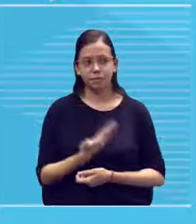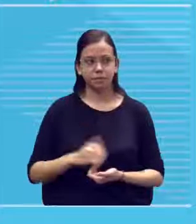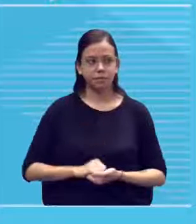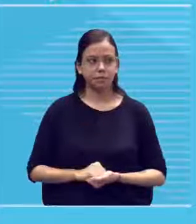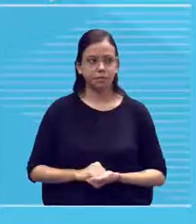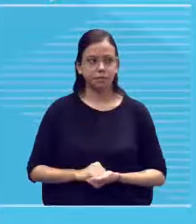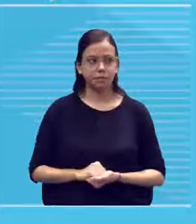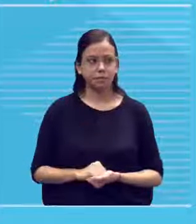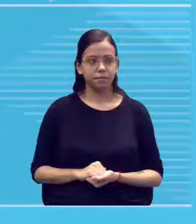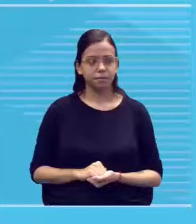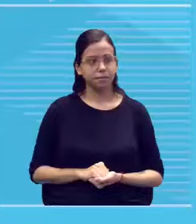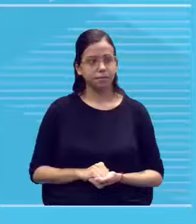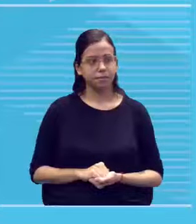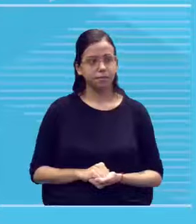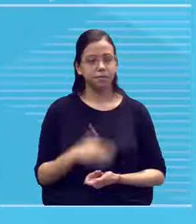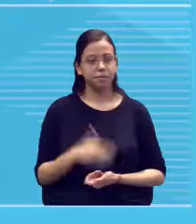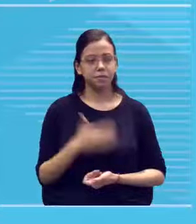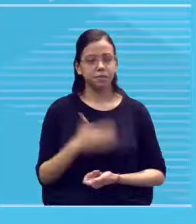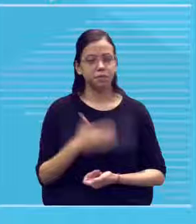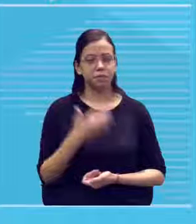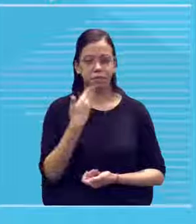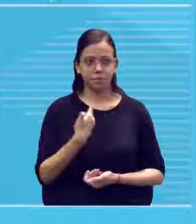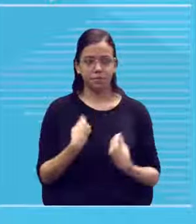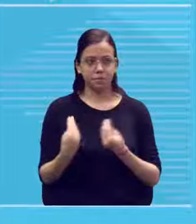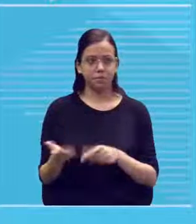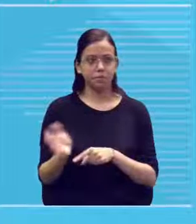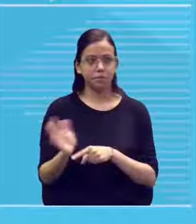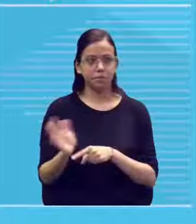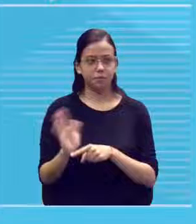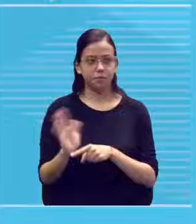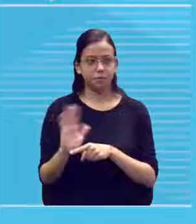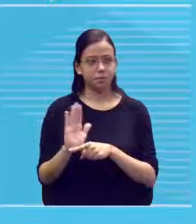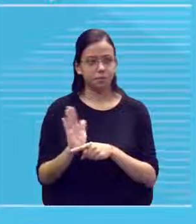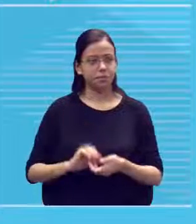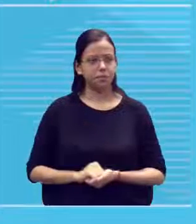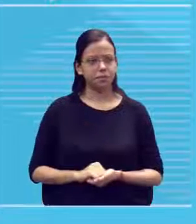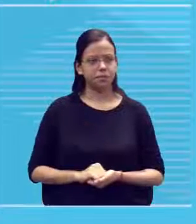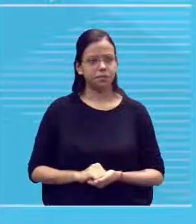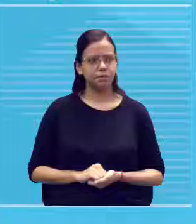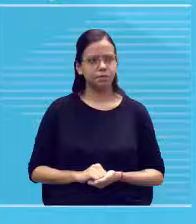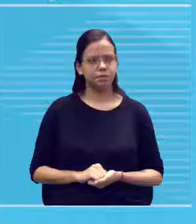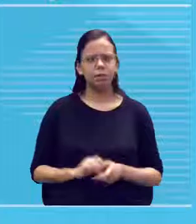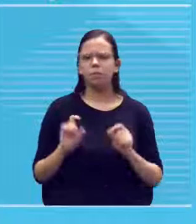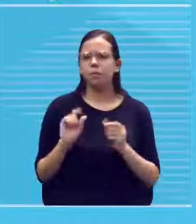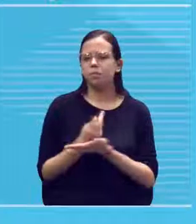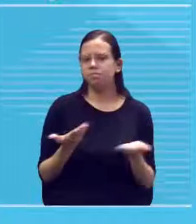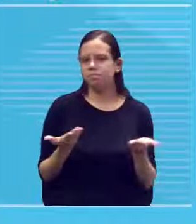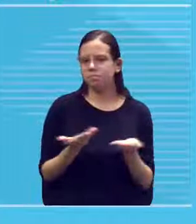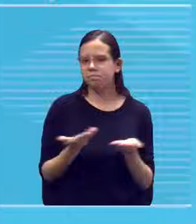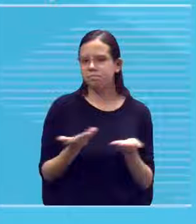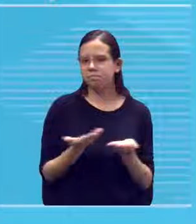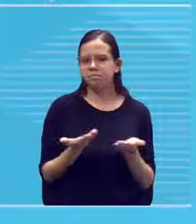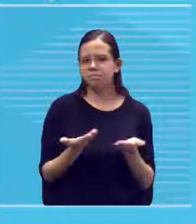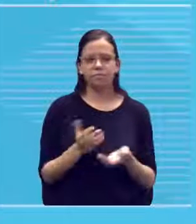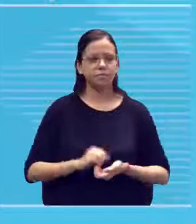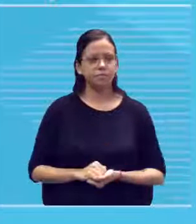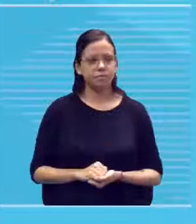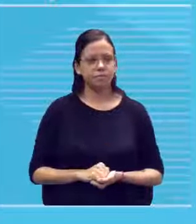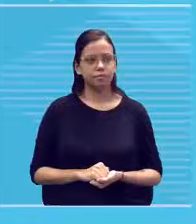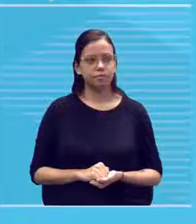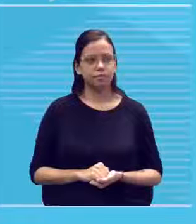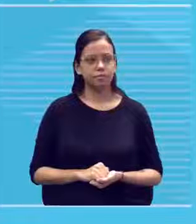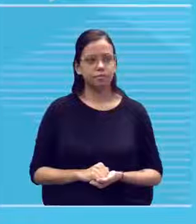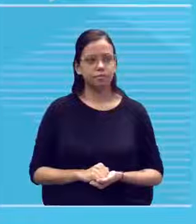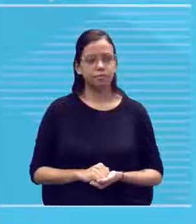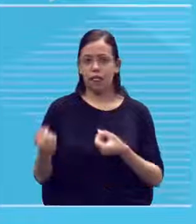pediram-me a devolução do filme Fernando o que foi que aconteceu agora devolver